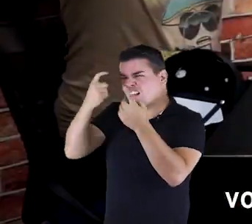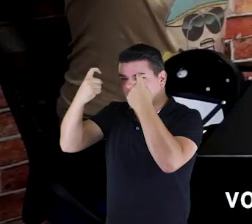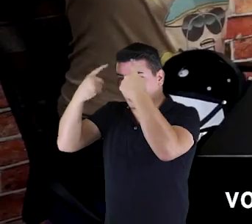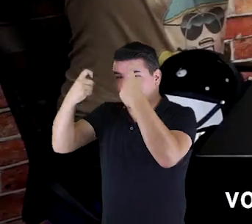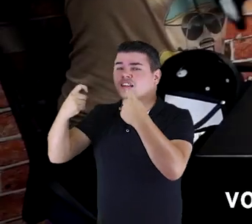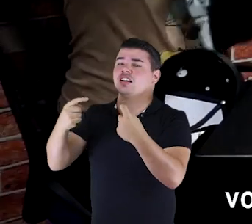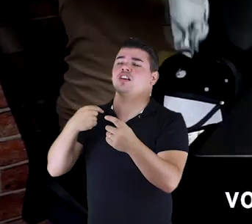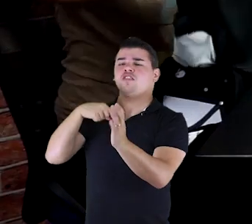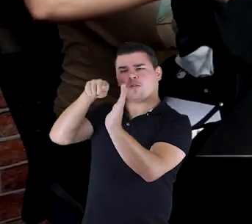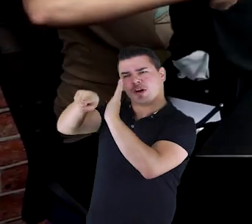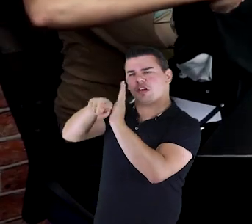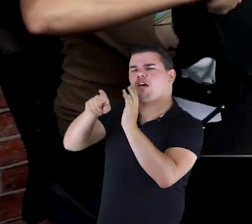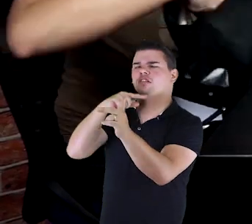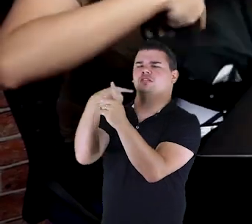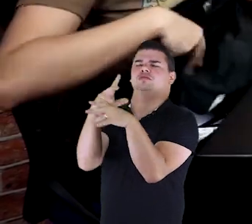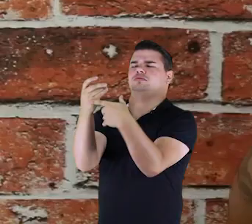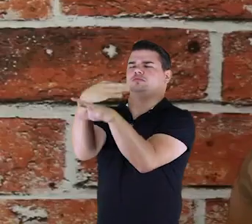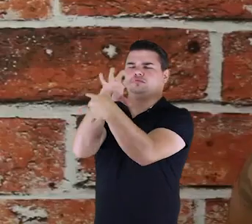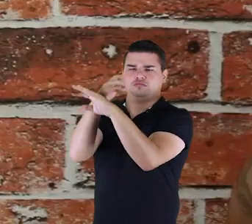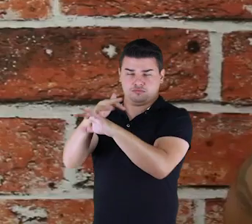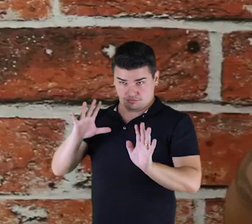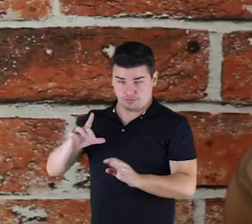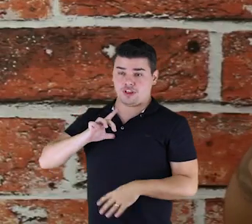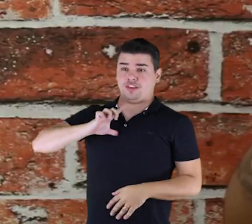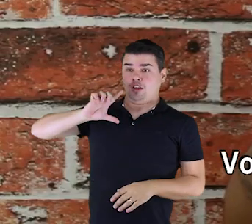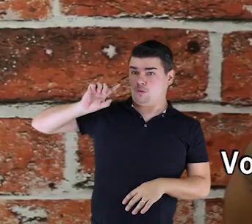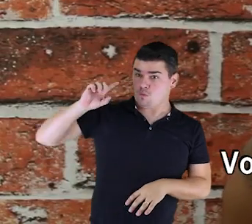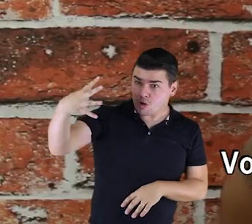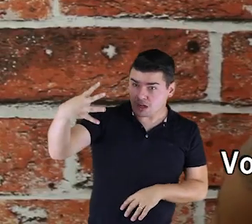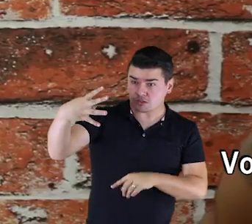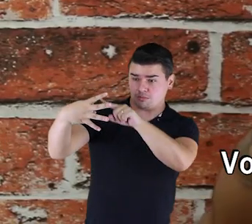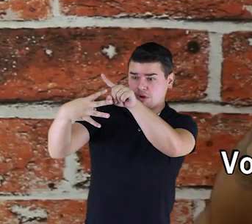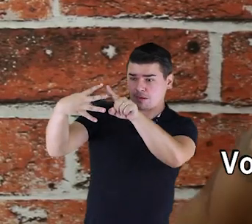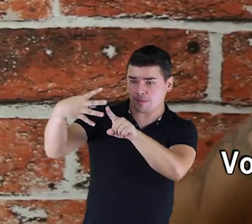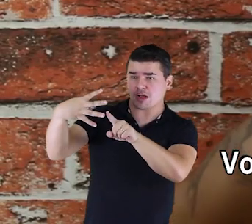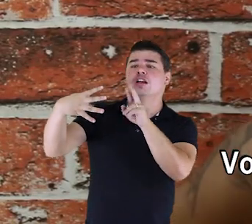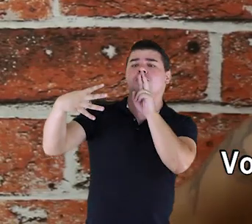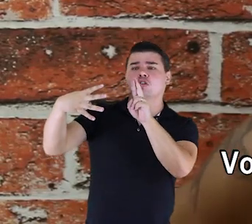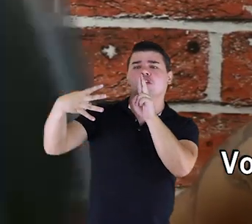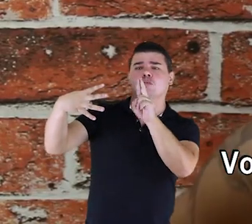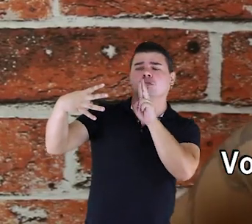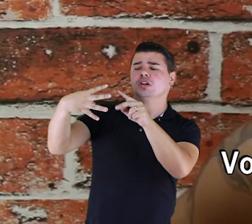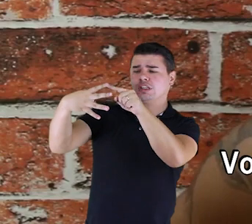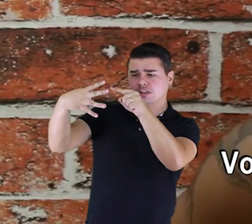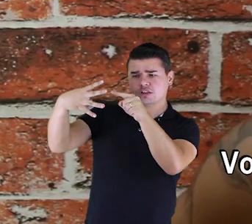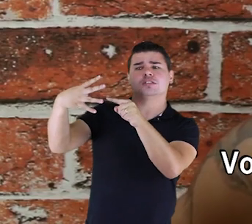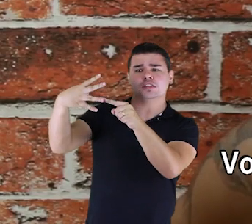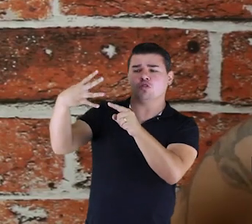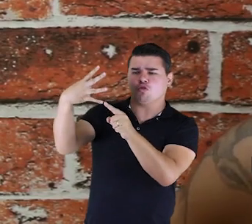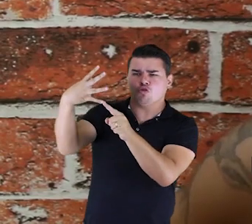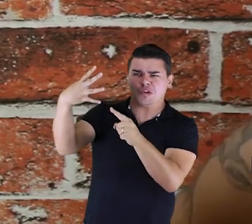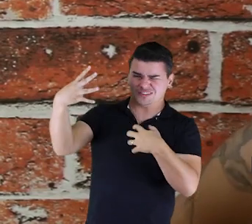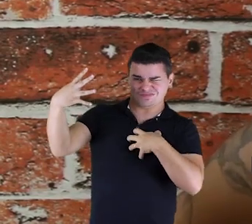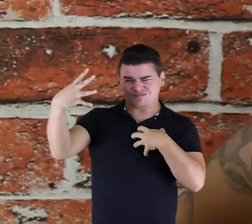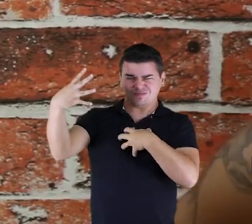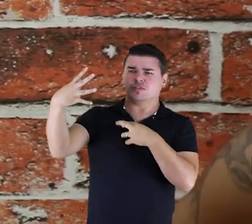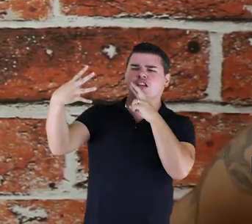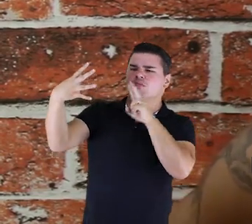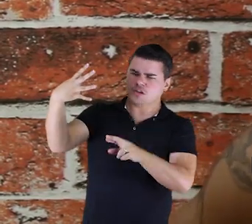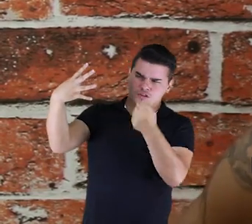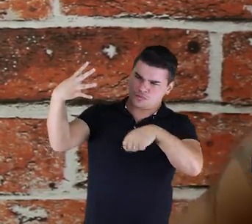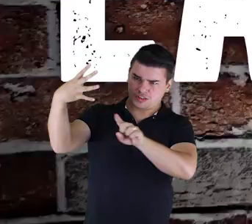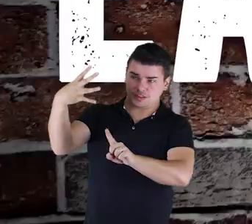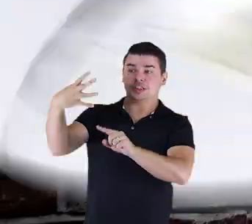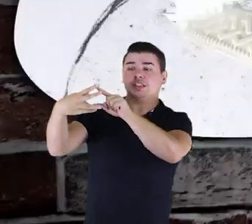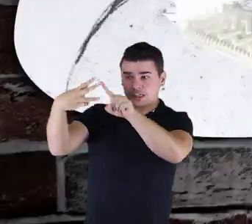você responderá algumas perguntas que podem ser capciosas. Você, quatro perguntas, você pode não responder uma delas se ela for muito desconfortável, mas você tem que